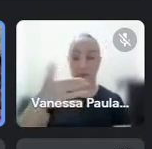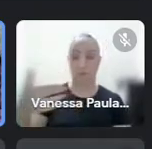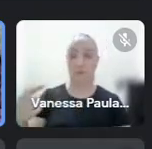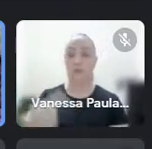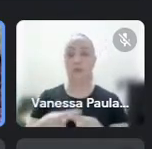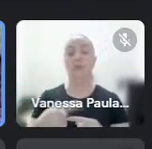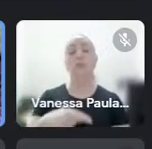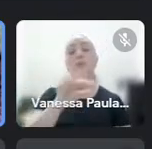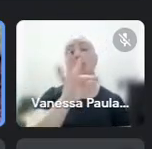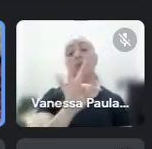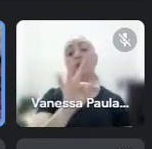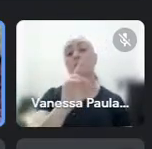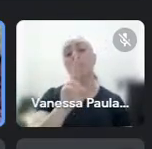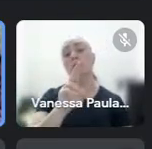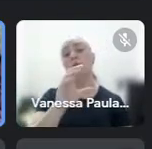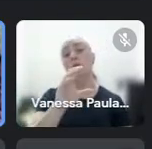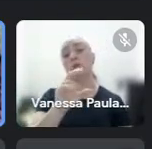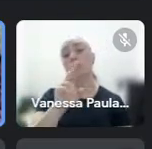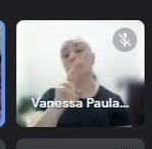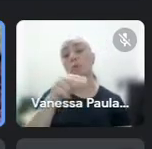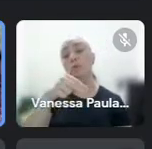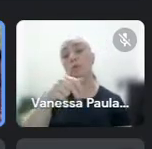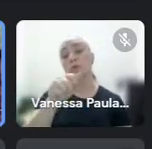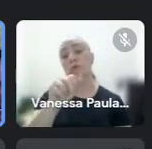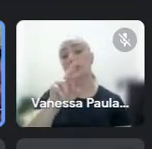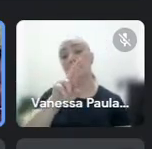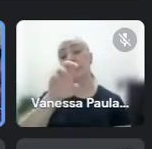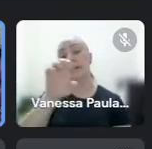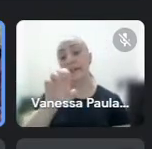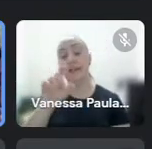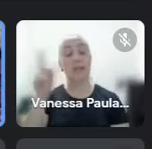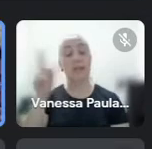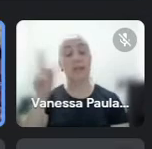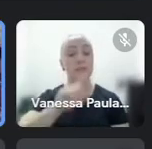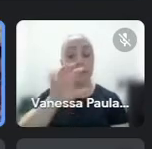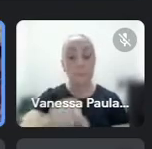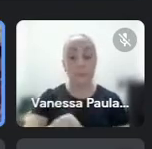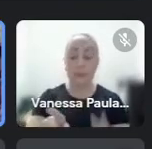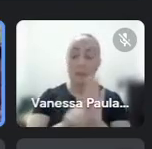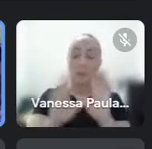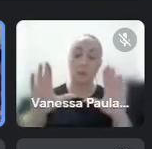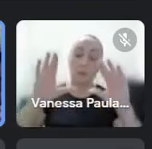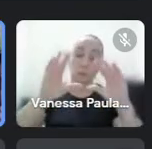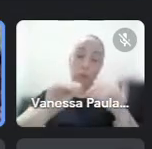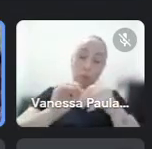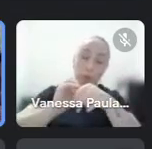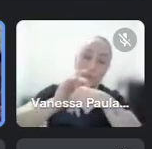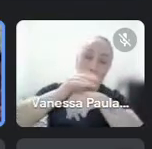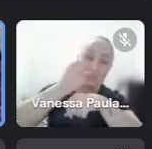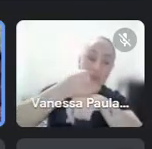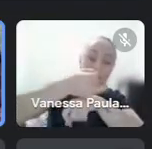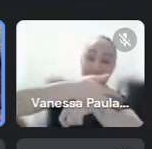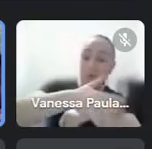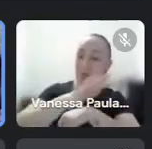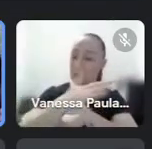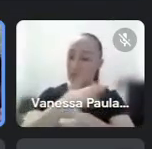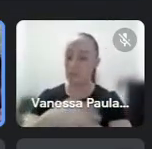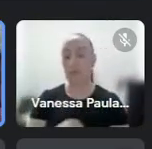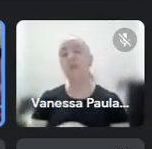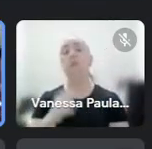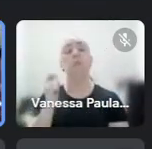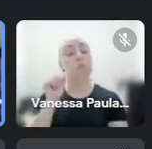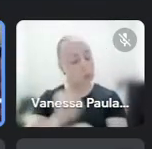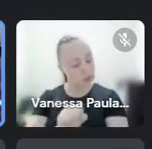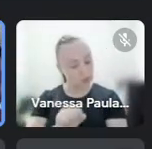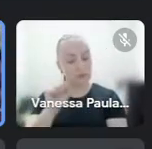tucunaré, né, a gente consegue pegar mais no horário da noitinha para tarde da noite. E nós ficamos lá